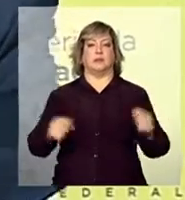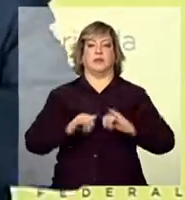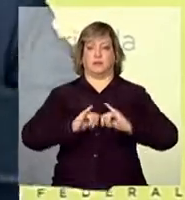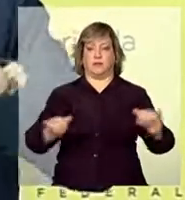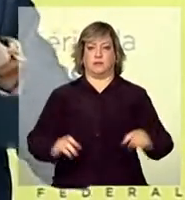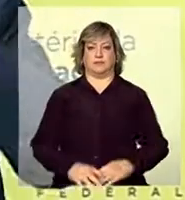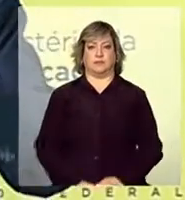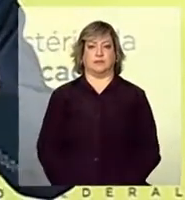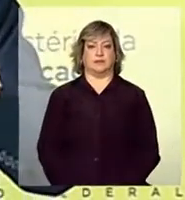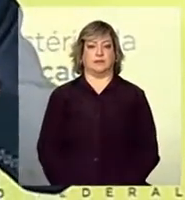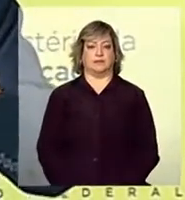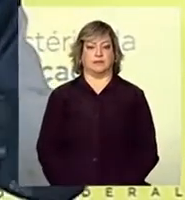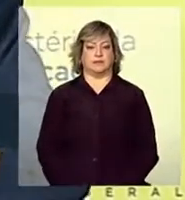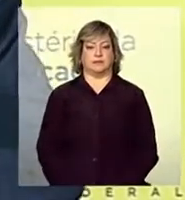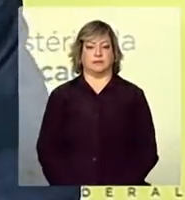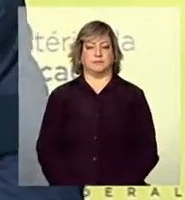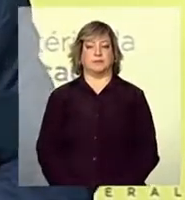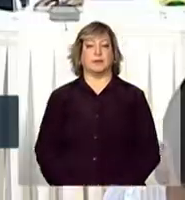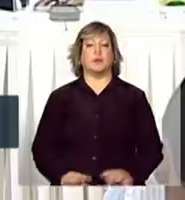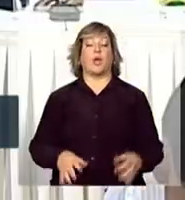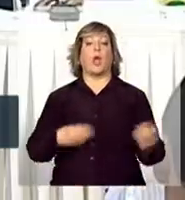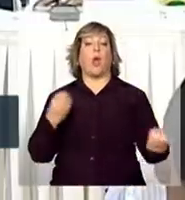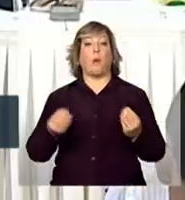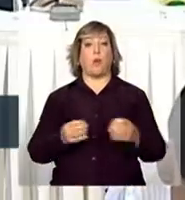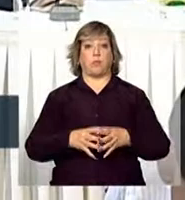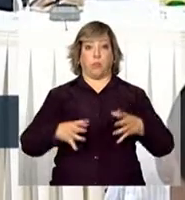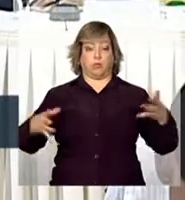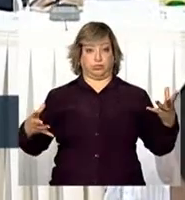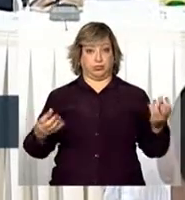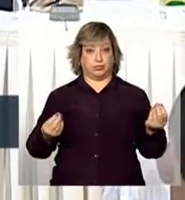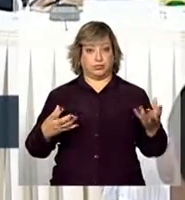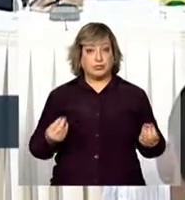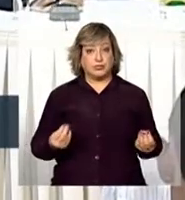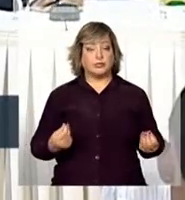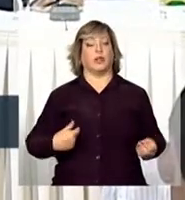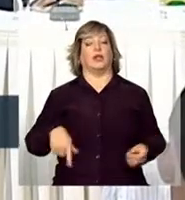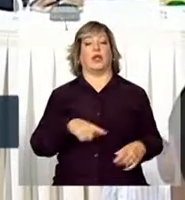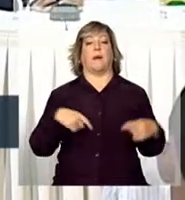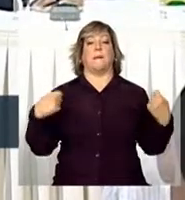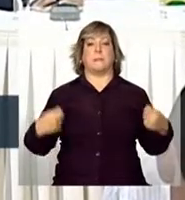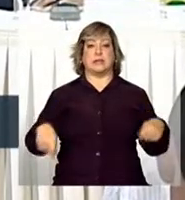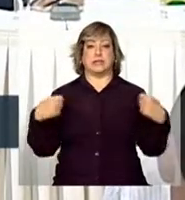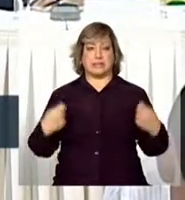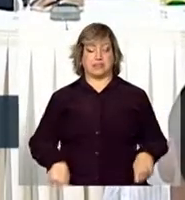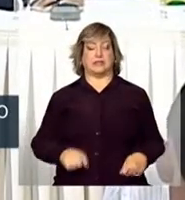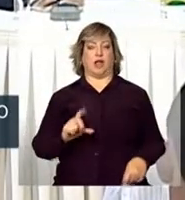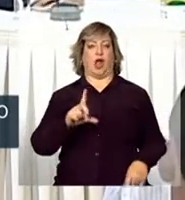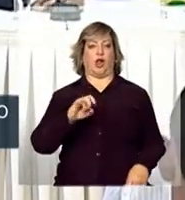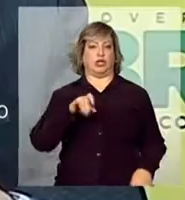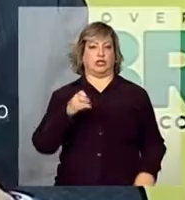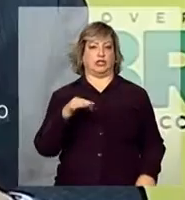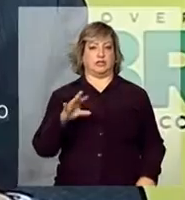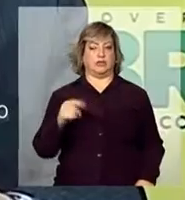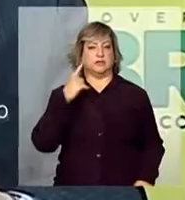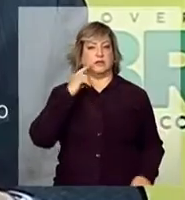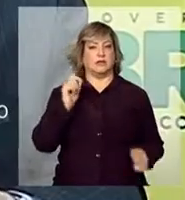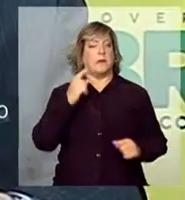essa divulgação como crescimento foi muito expressivo nós vamos ter que na logística